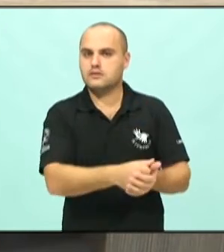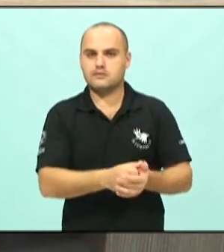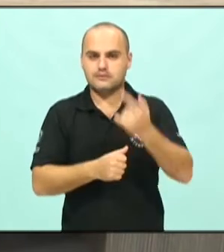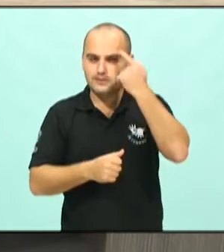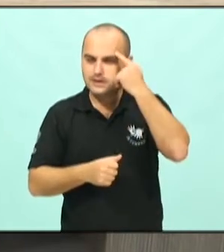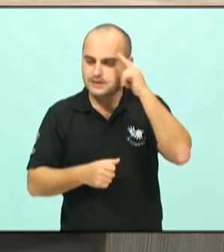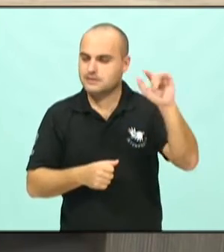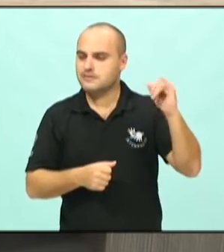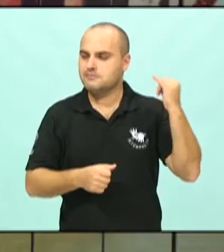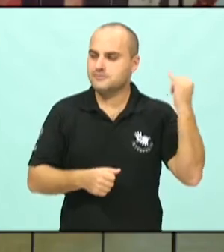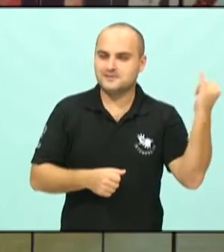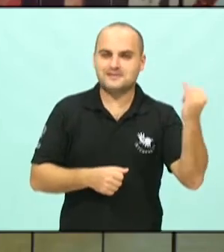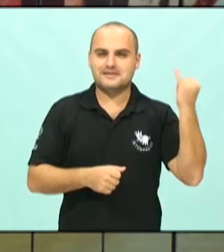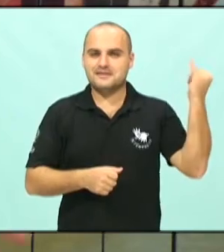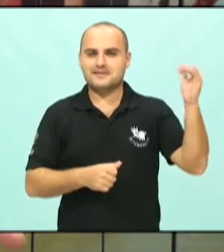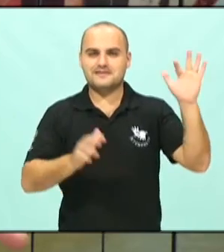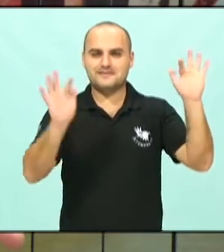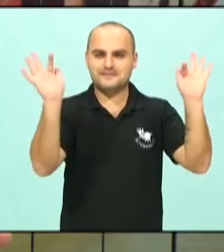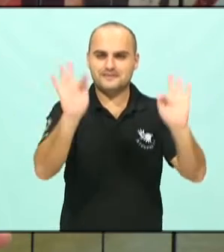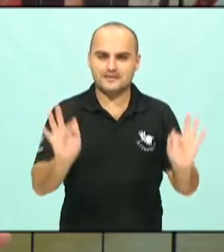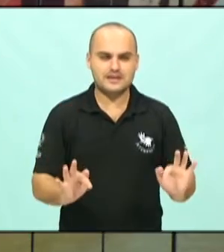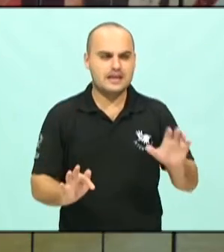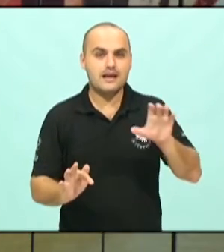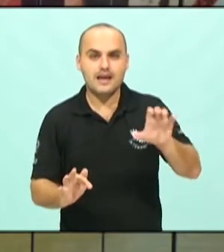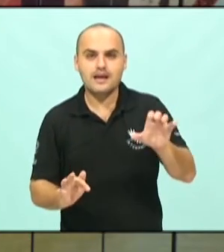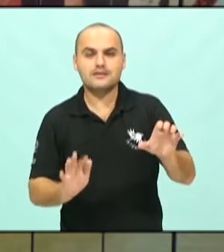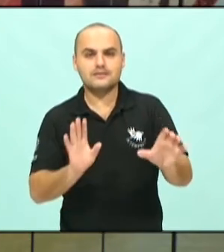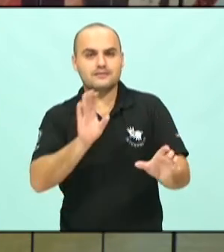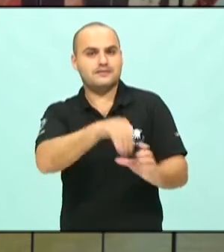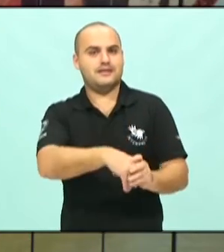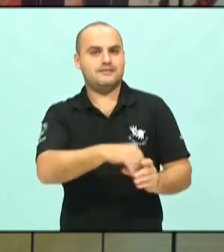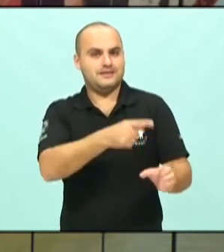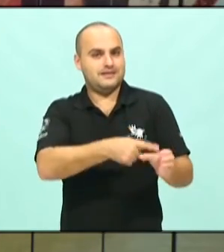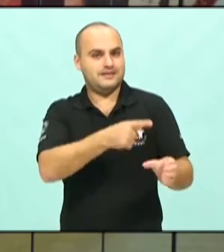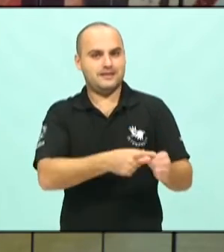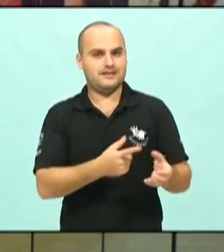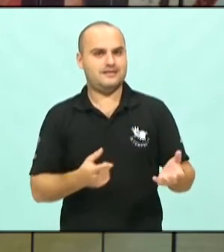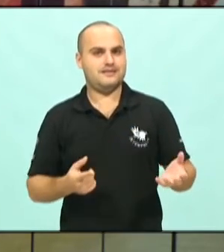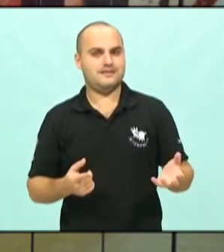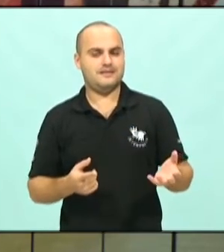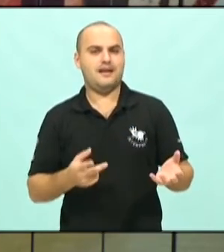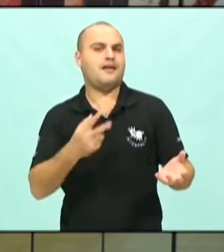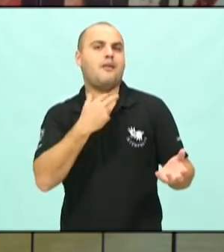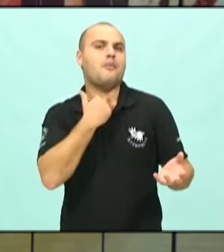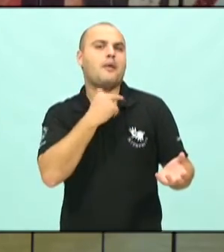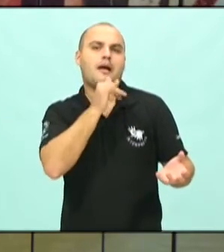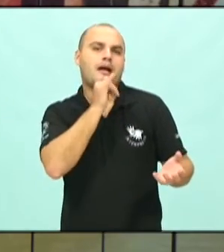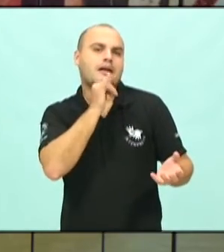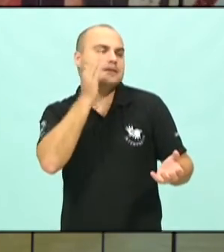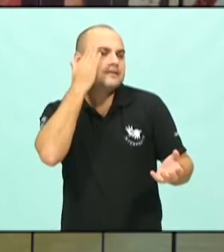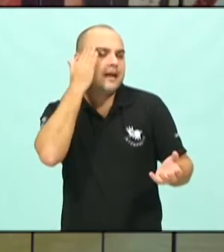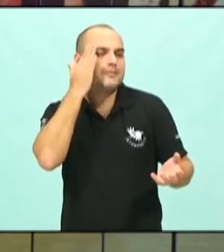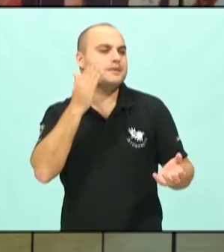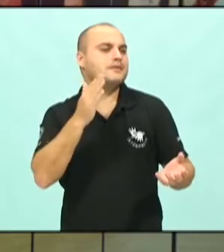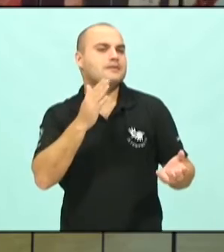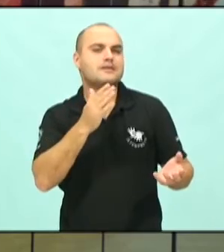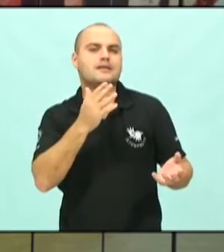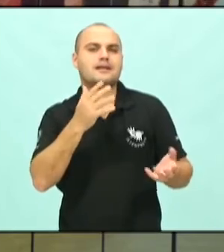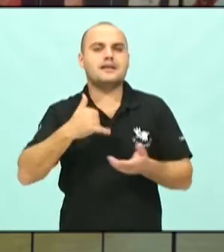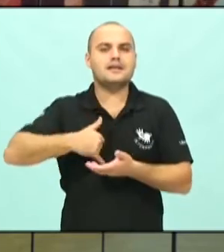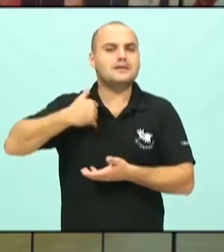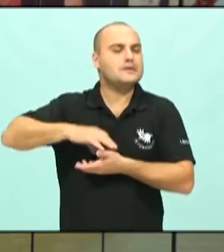extremamente importante e divertido, né? Que isso faz parte da nossa cidade. A gente não pode deixar morrer esse espírito jovem que tem no nosso idoso, que